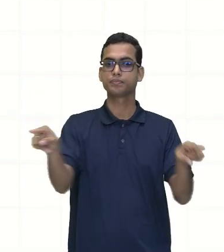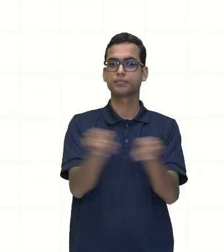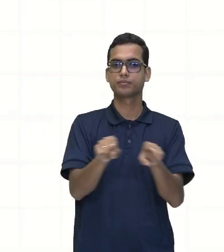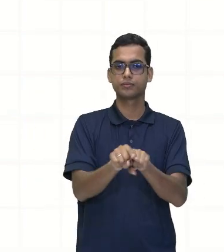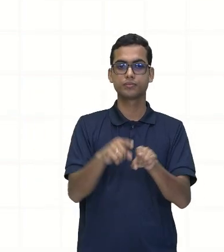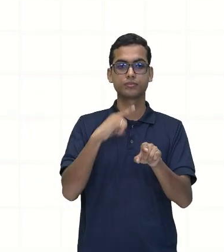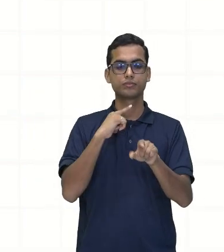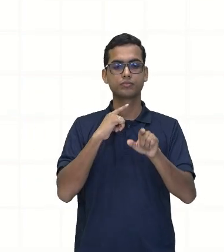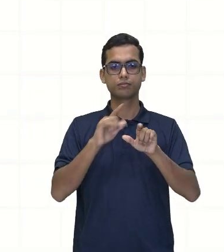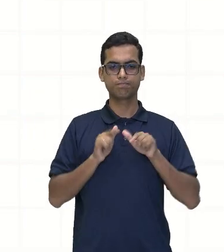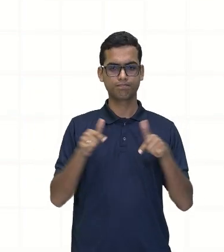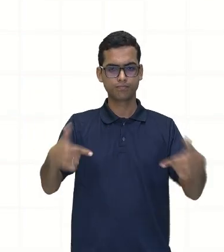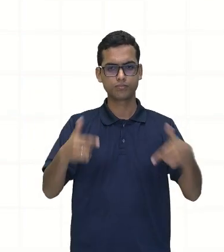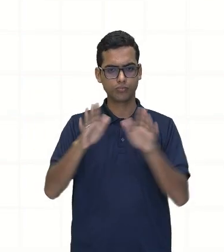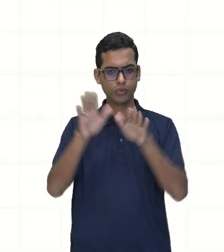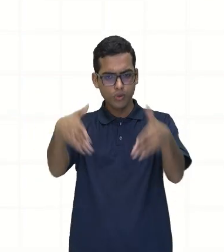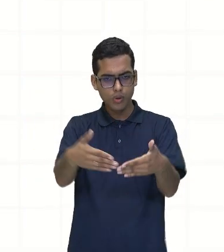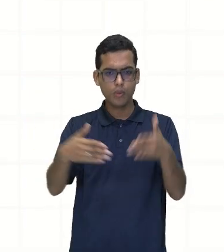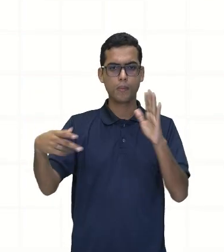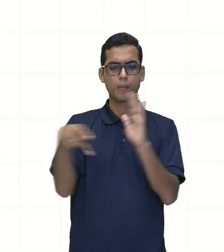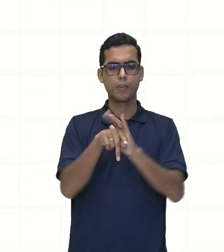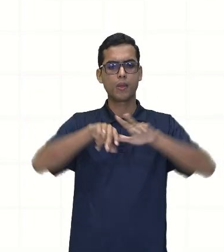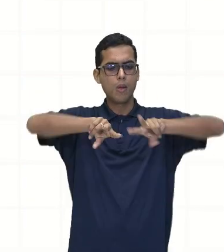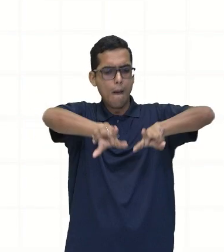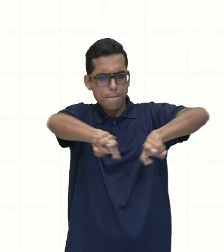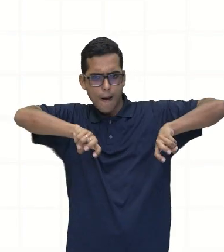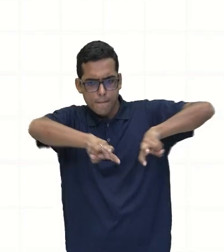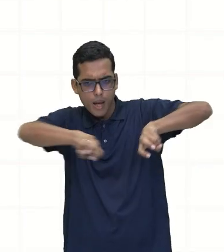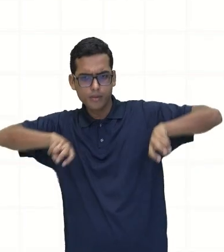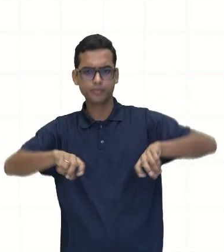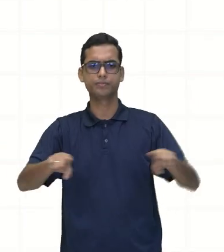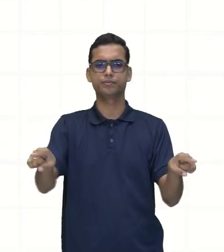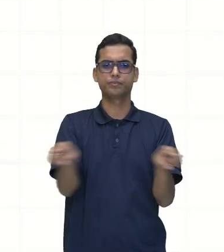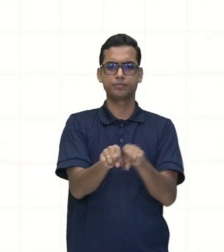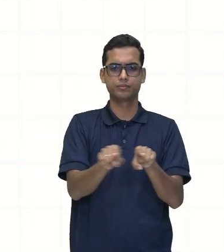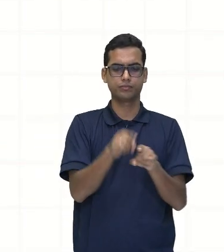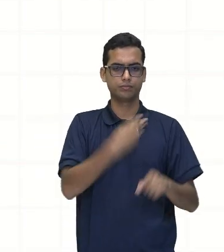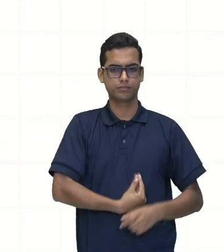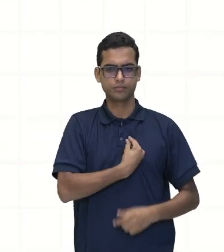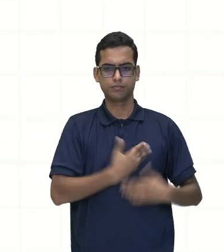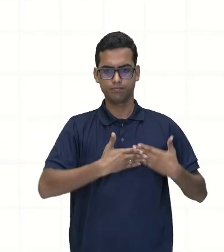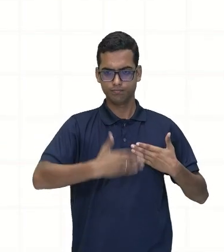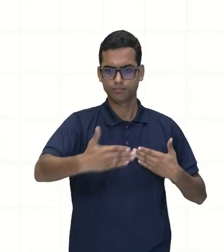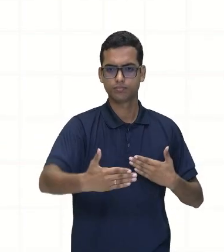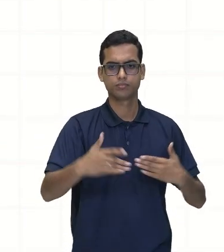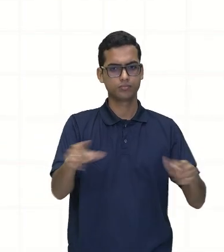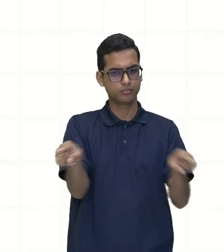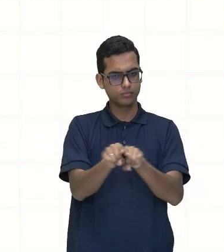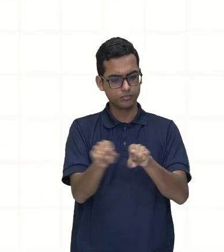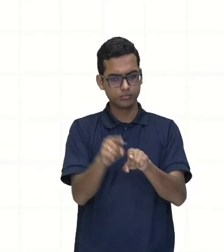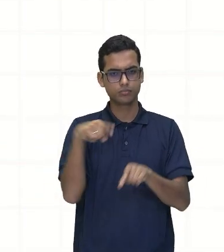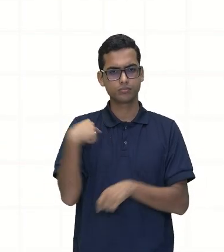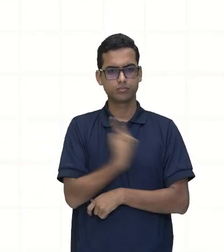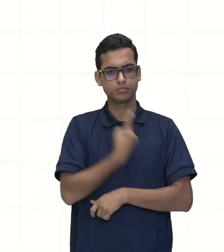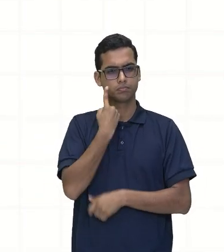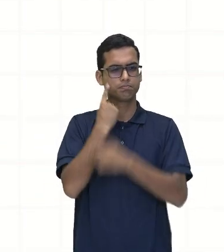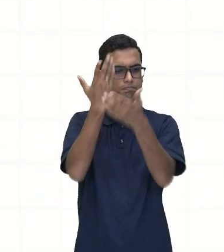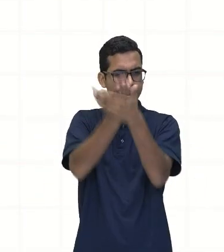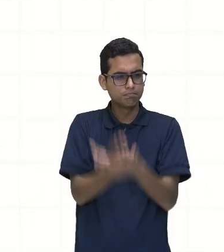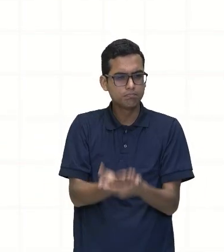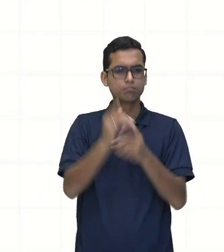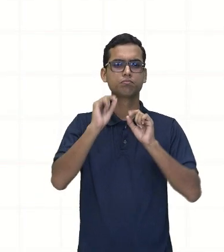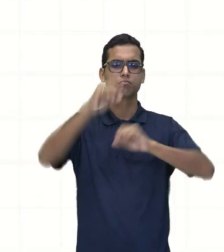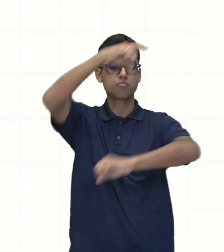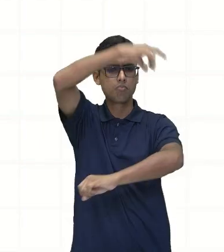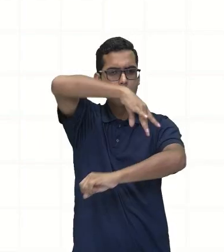ao extrativismo, né, atividades extrativistas e de subsistência, né, porque nós vimos aqui que elas